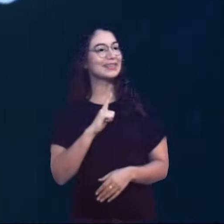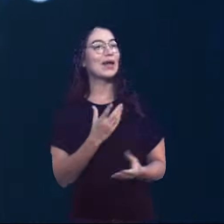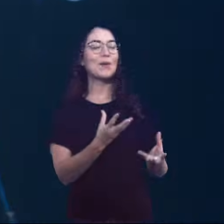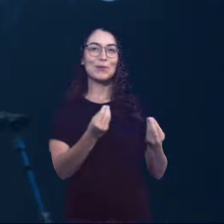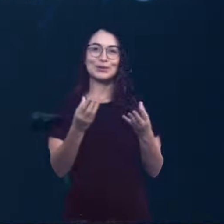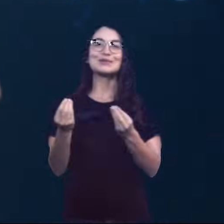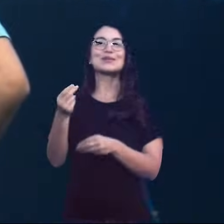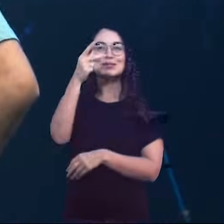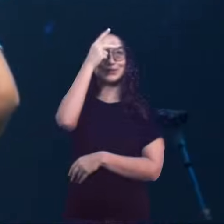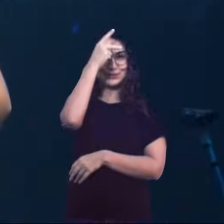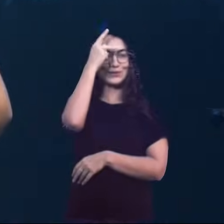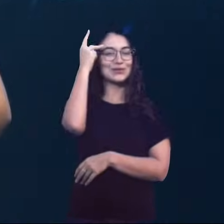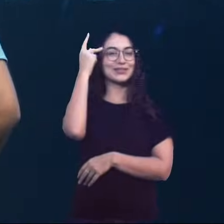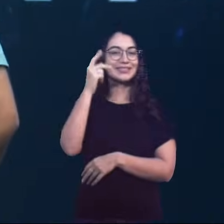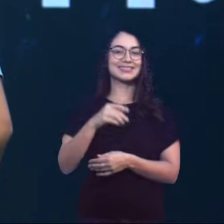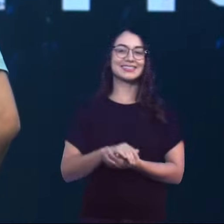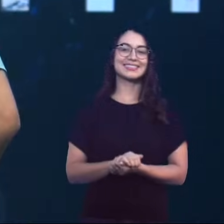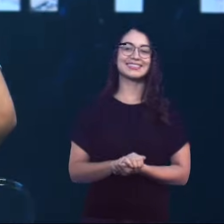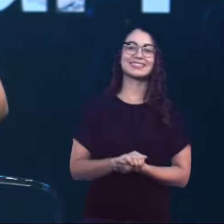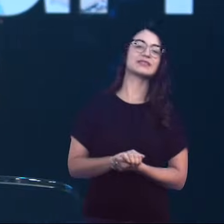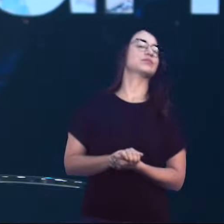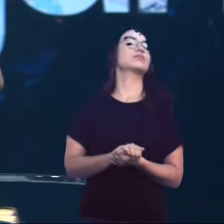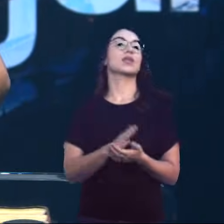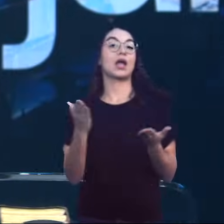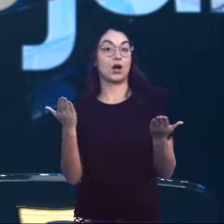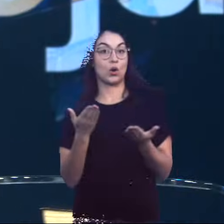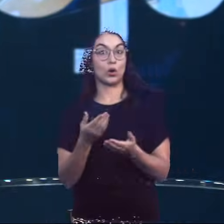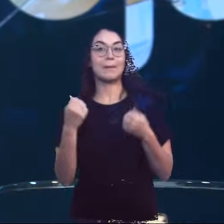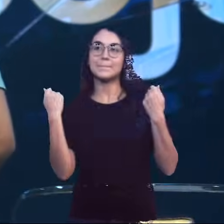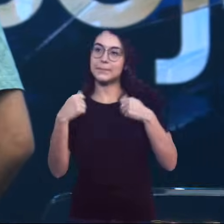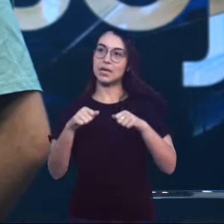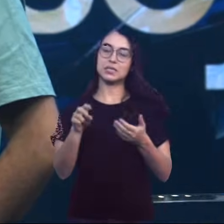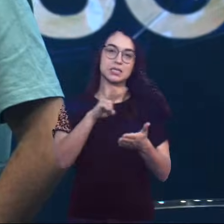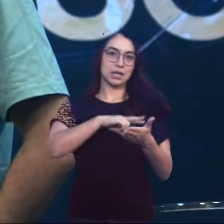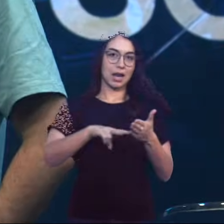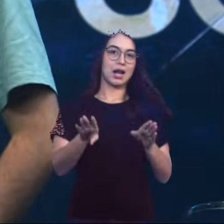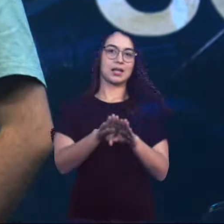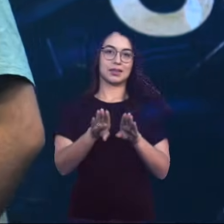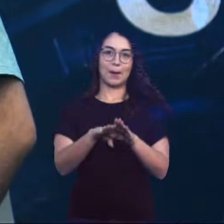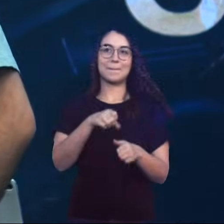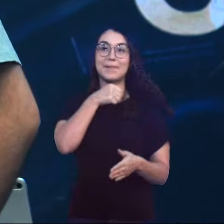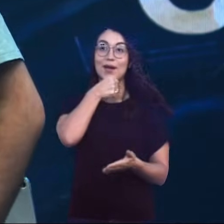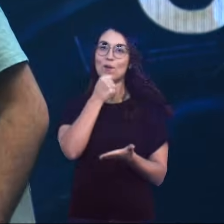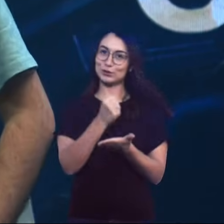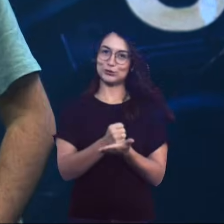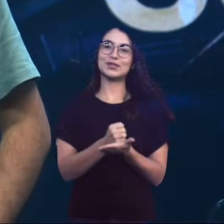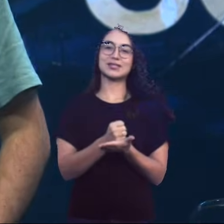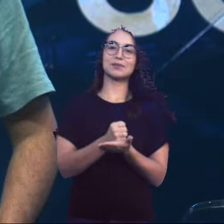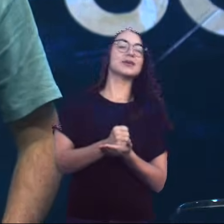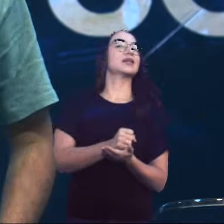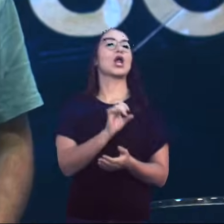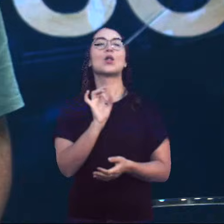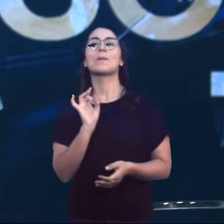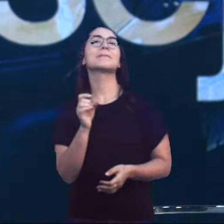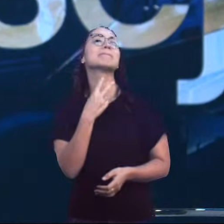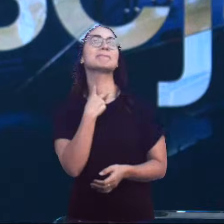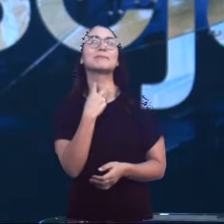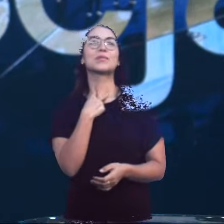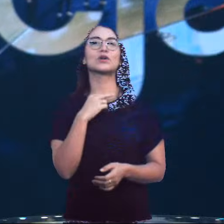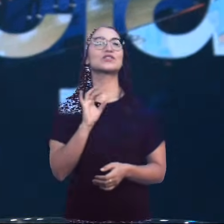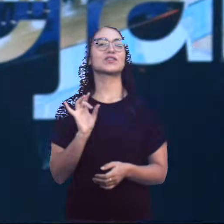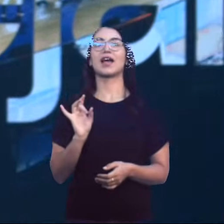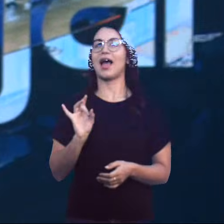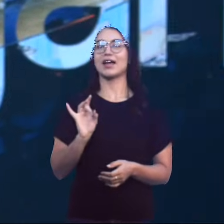leu Zacarias, tá na hora de ler o Antigo Testamento. Amém? Não dá só para ficar nos versículos tema lá